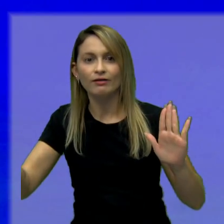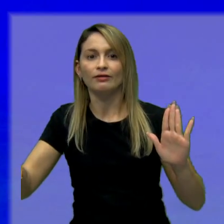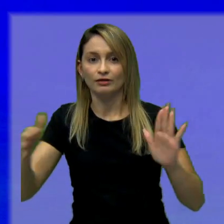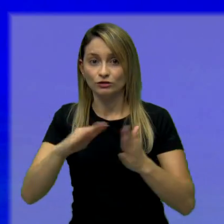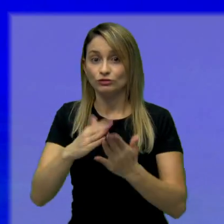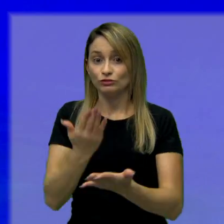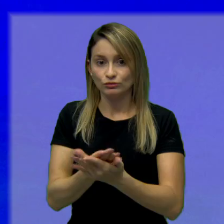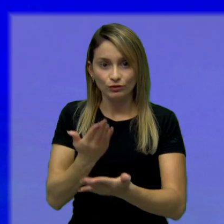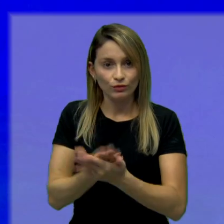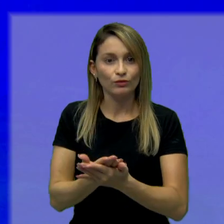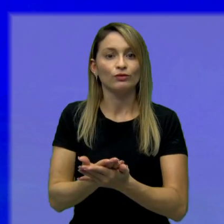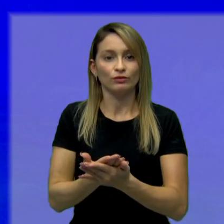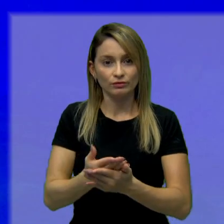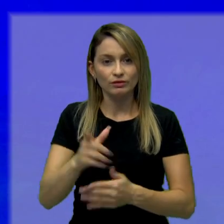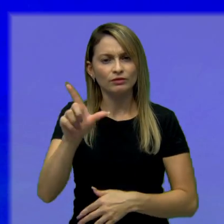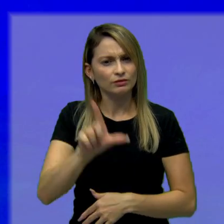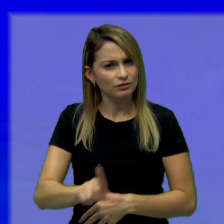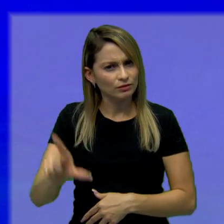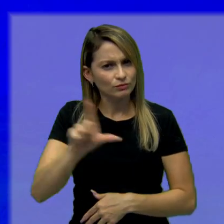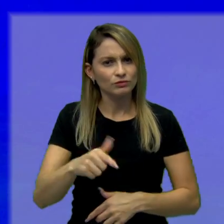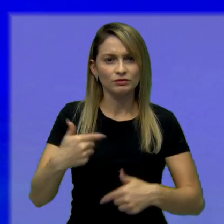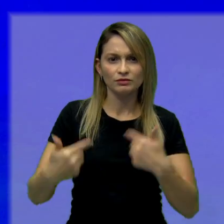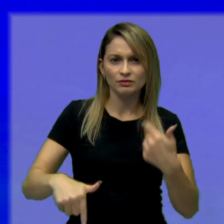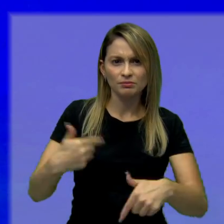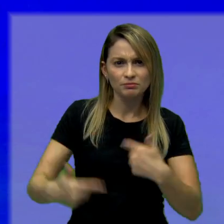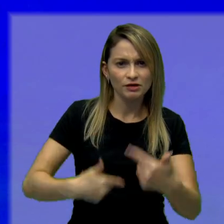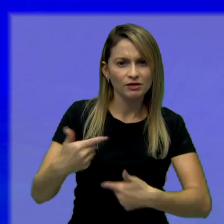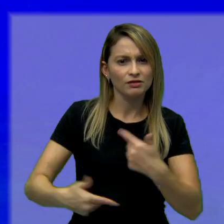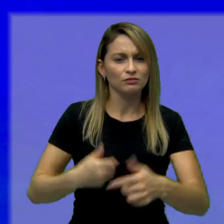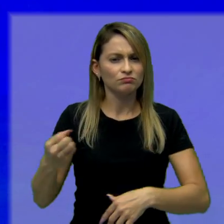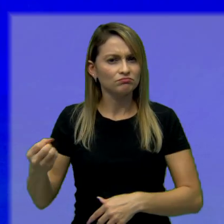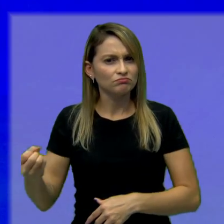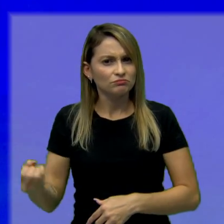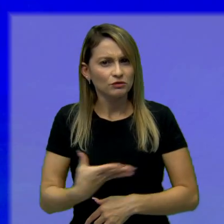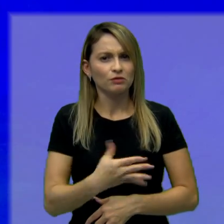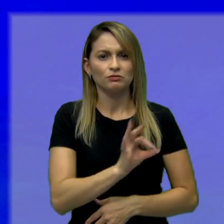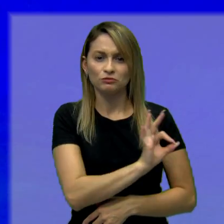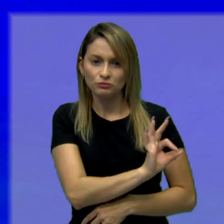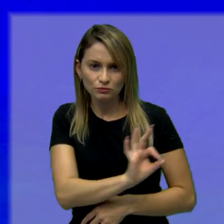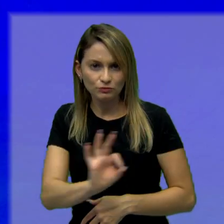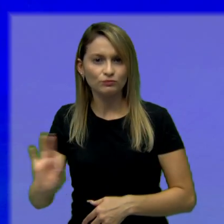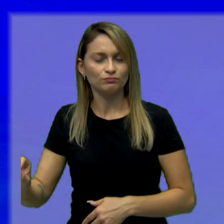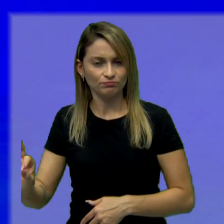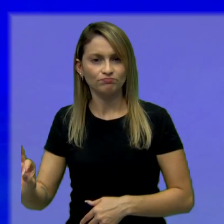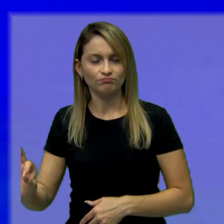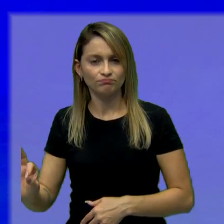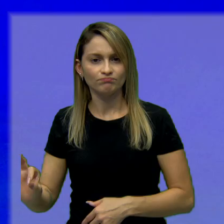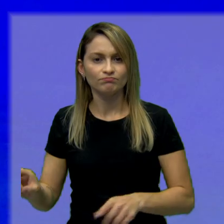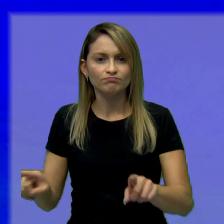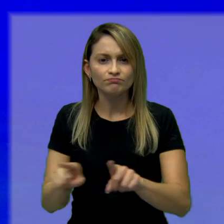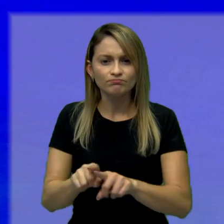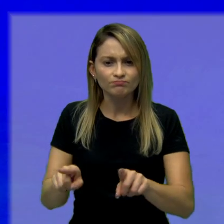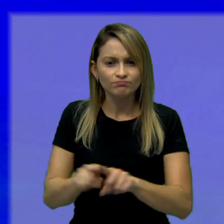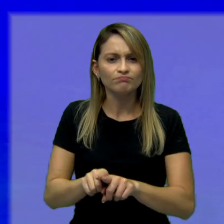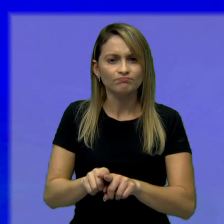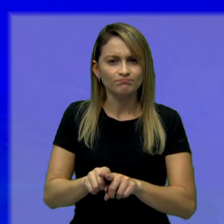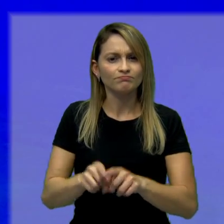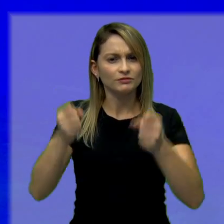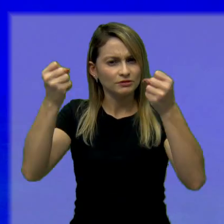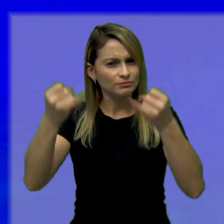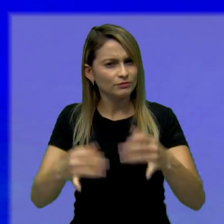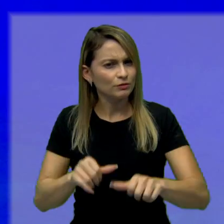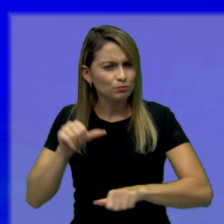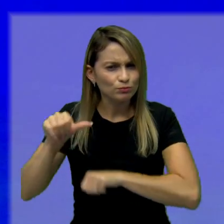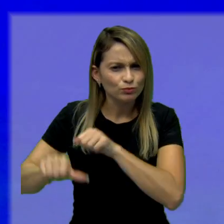XX desponta uma escola literária que quer trabalhar com o moderno, como o próprio nome dela já diz.